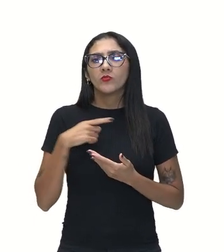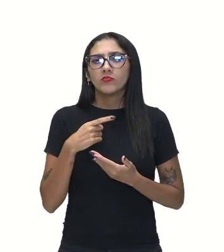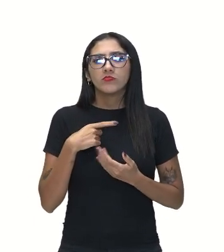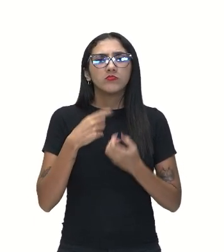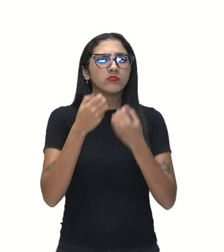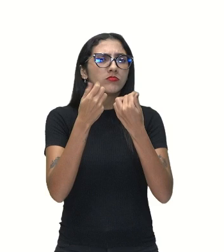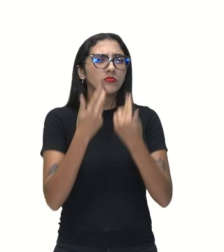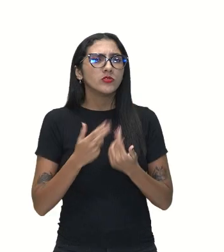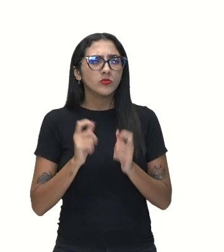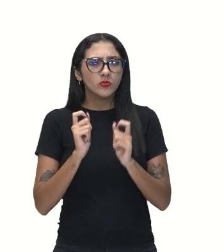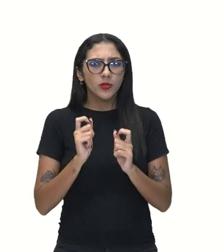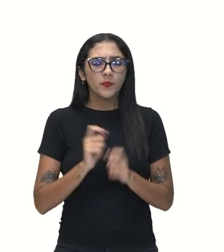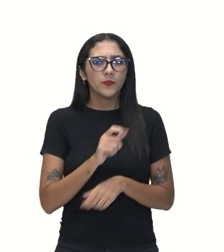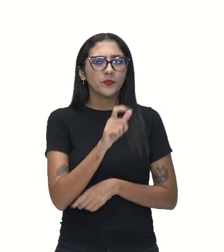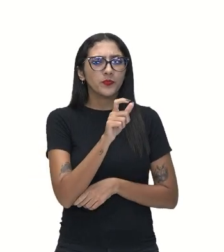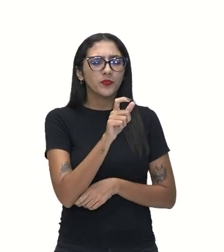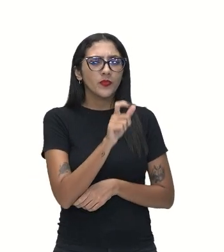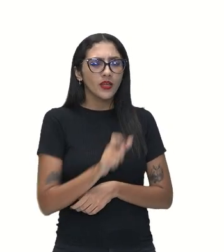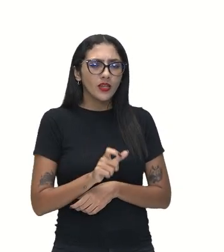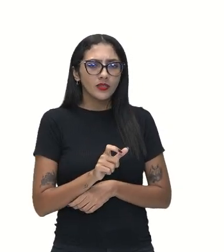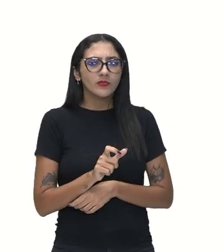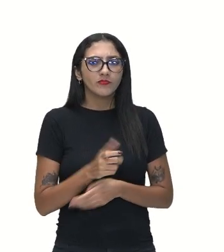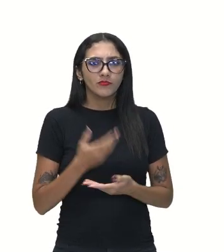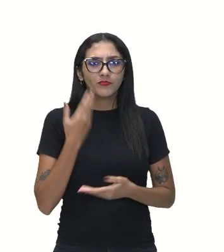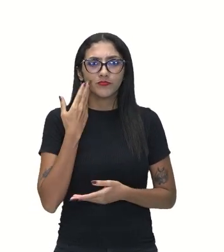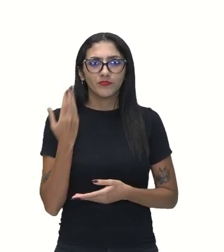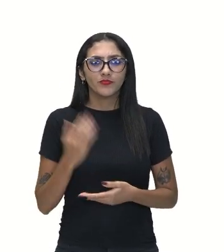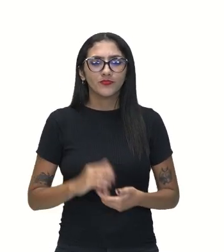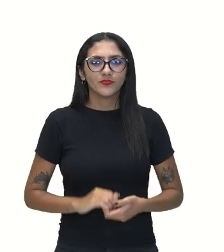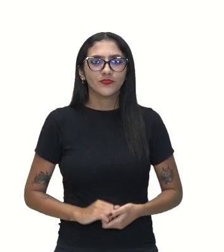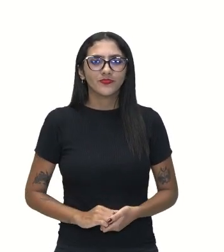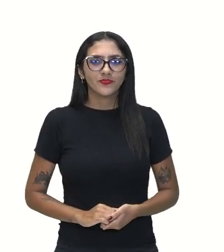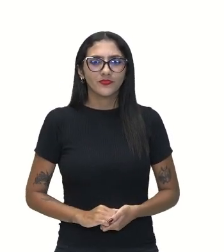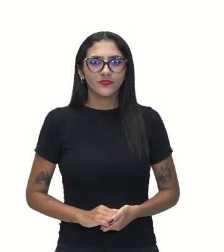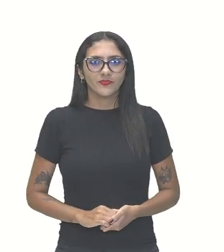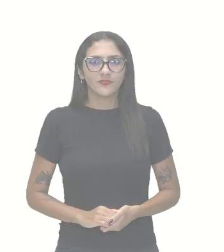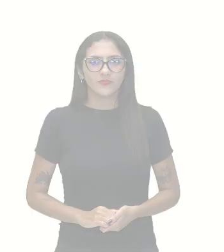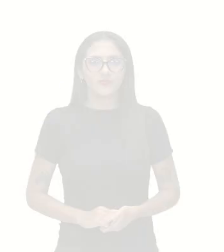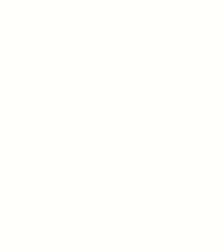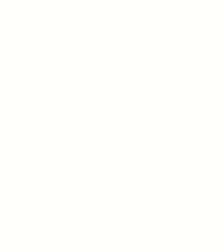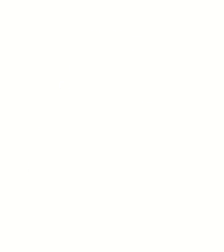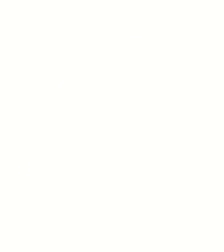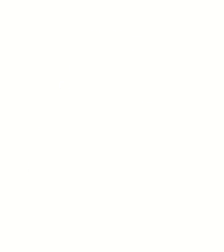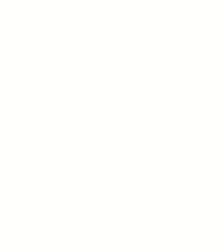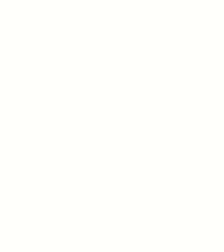digo ele, olha só, ele